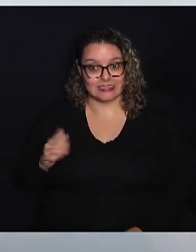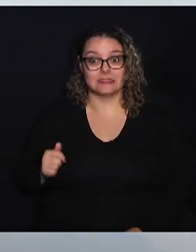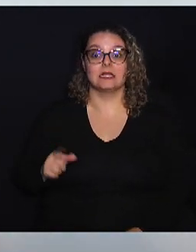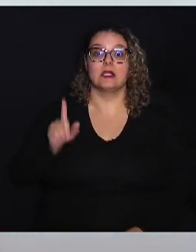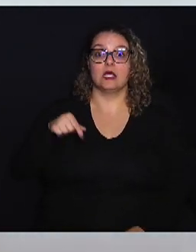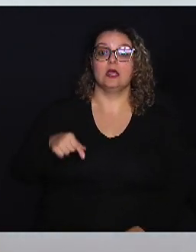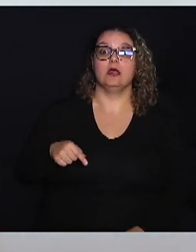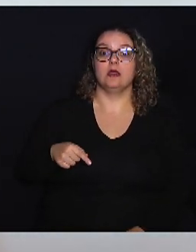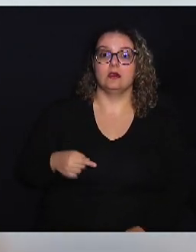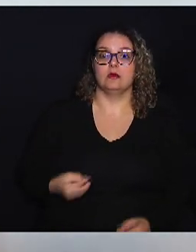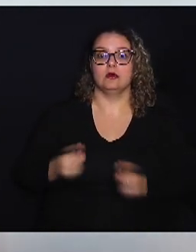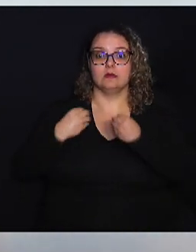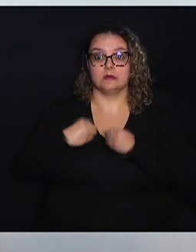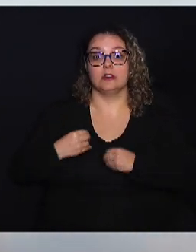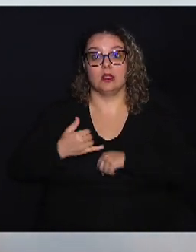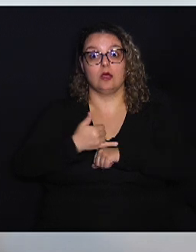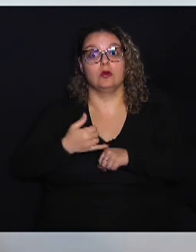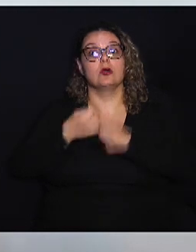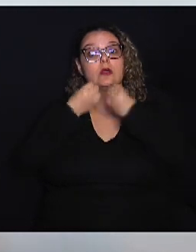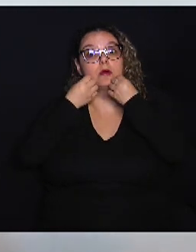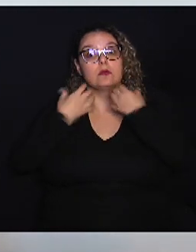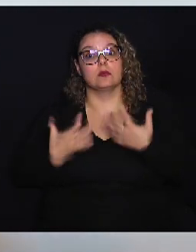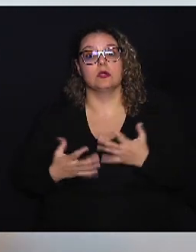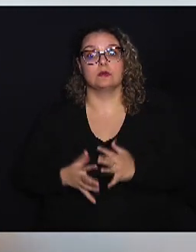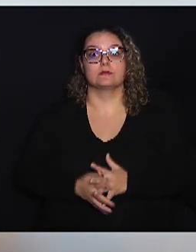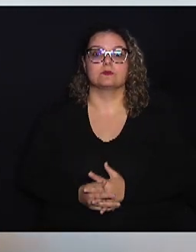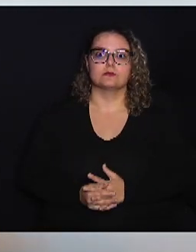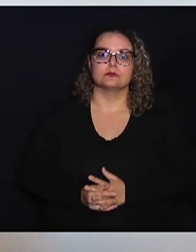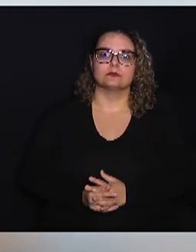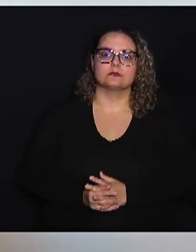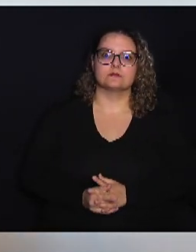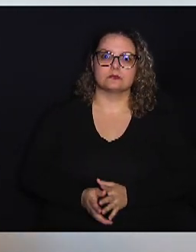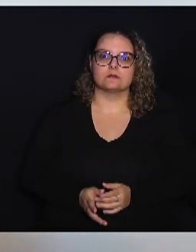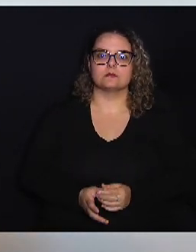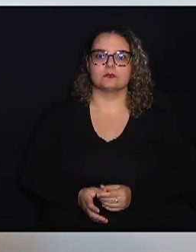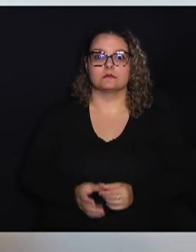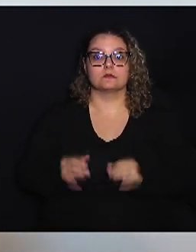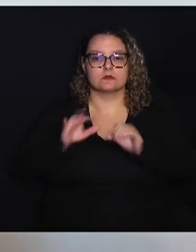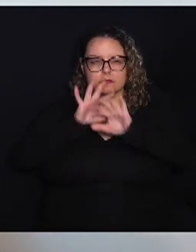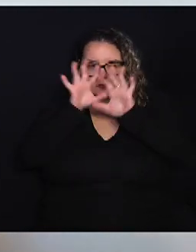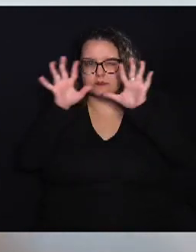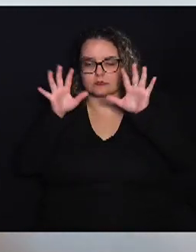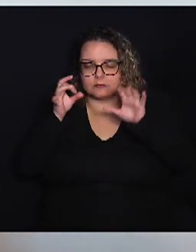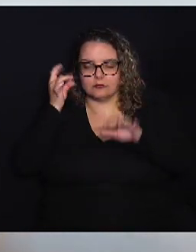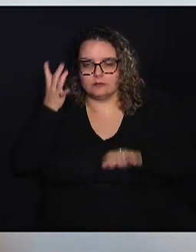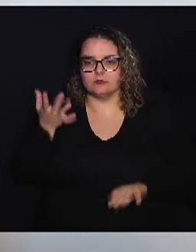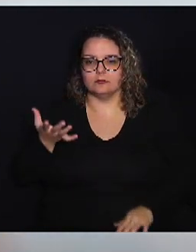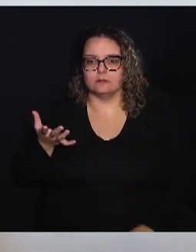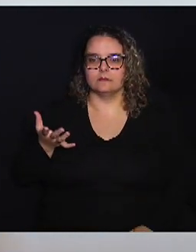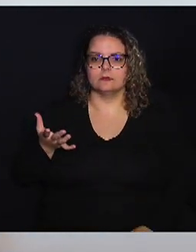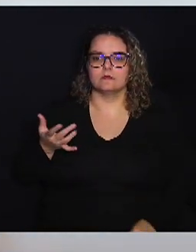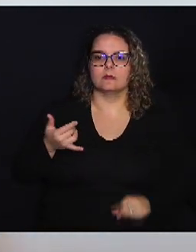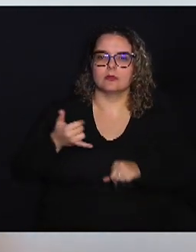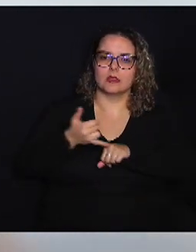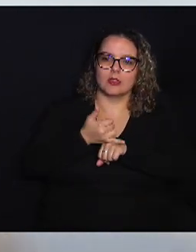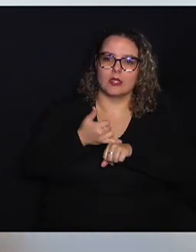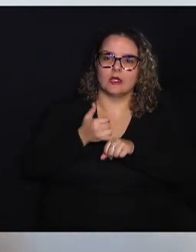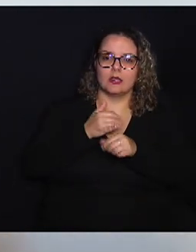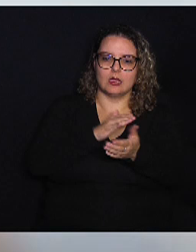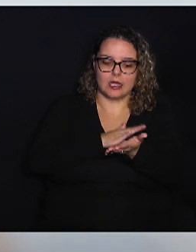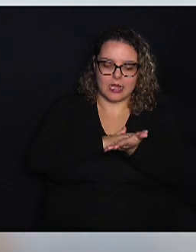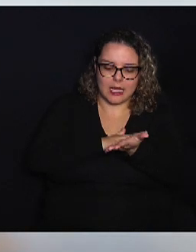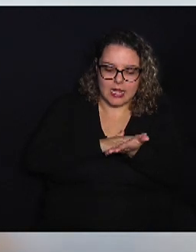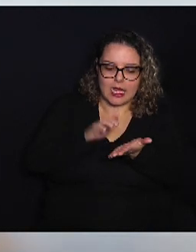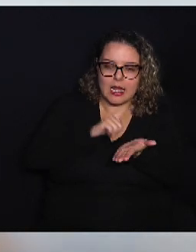essa gordura boa, né? Talvez para ilustrar mais fácil, seja aquela gordura que passa limpando